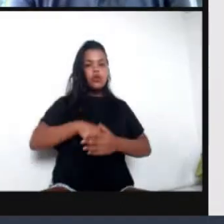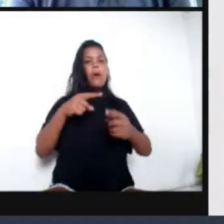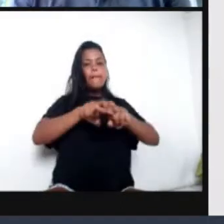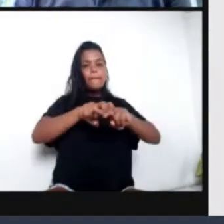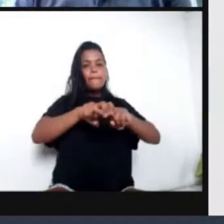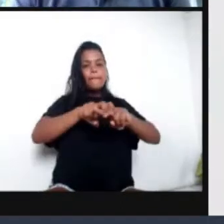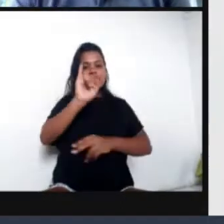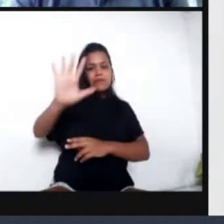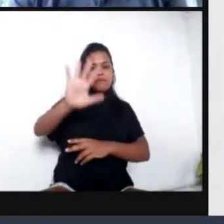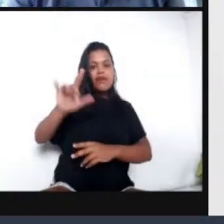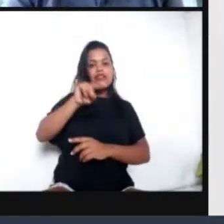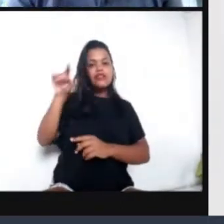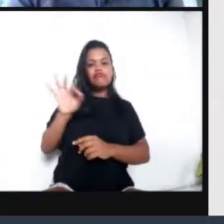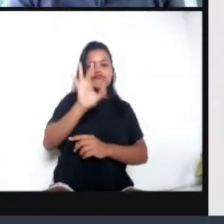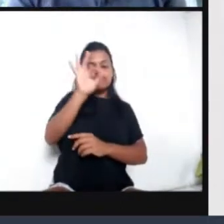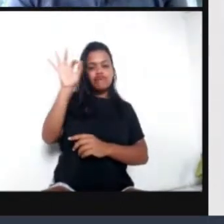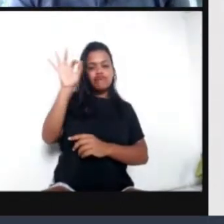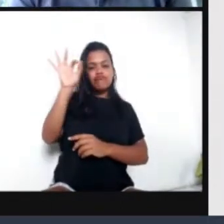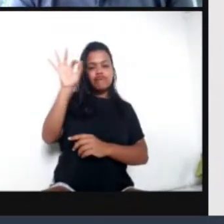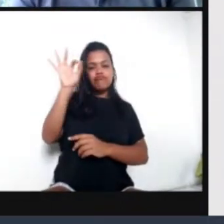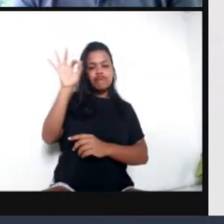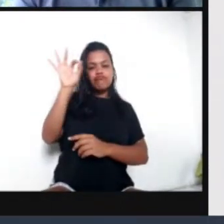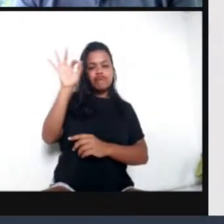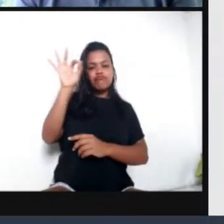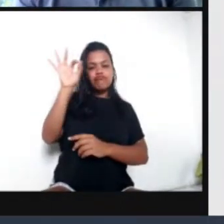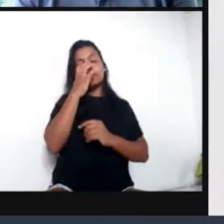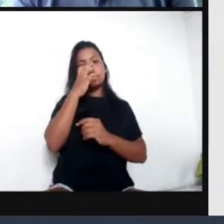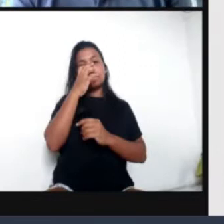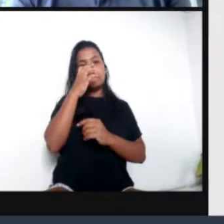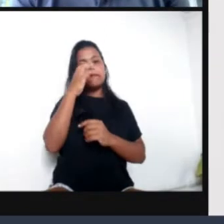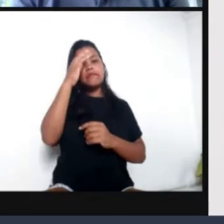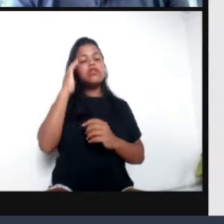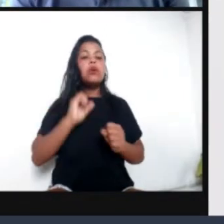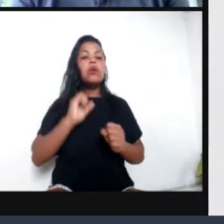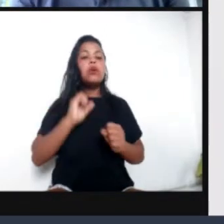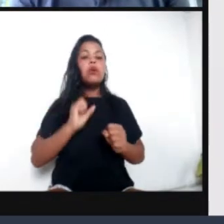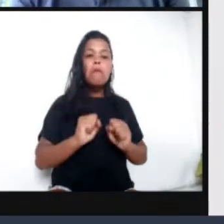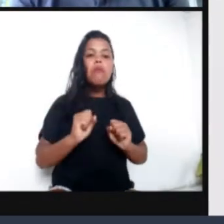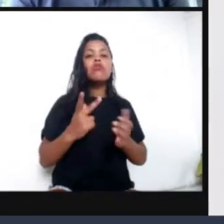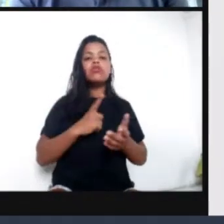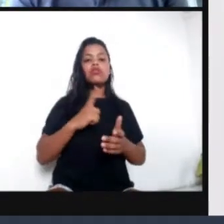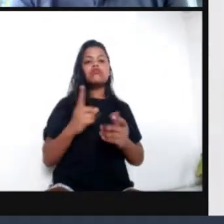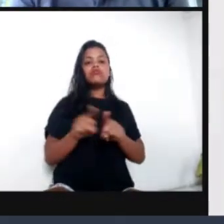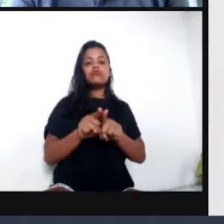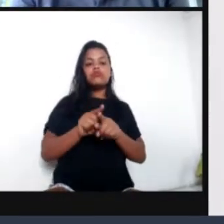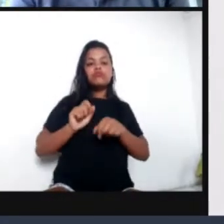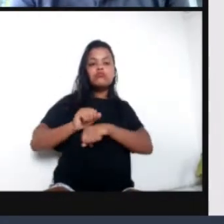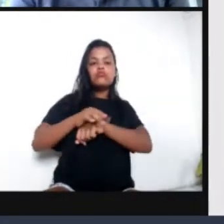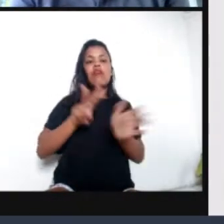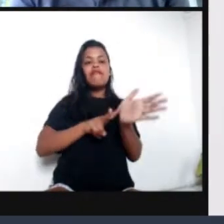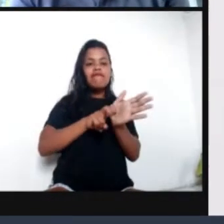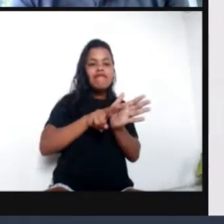realidade, o corpo da gente tem algumas portas de entrada e vírus, bactérias, fungos, protozoários acabam entrando por